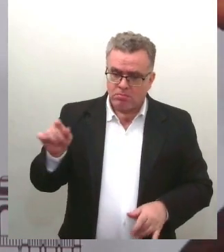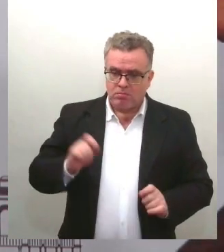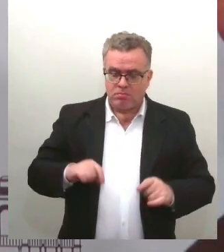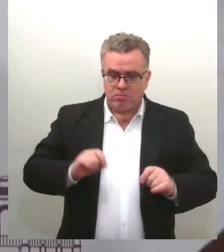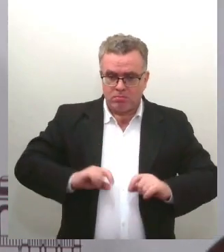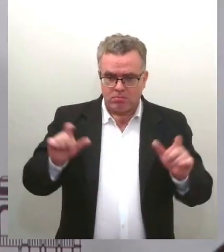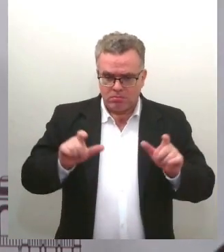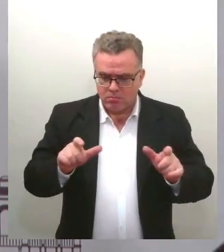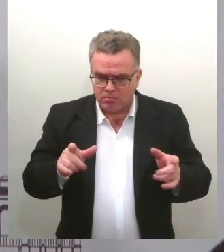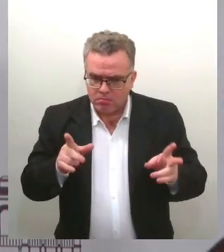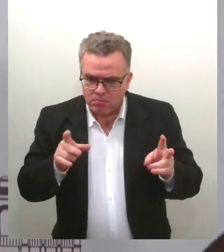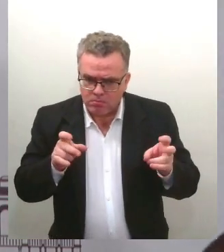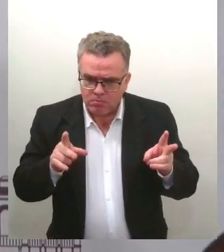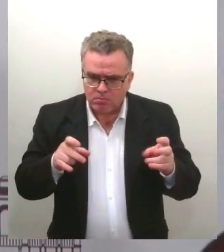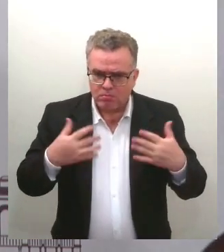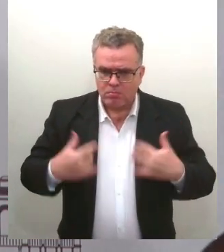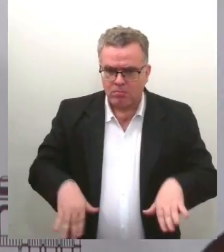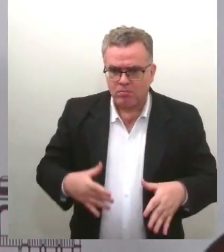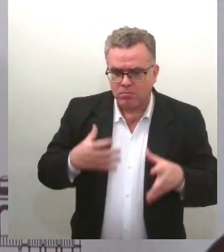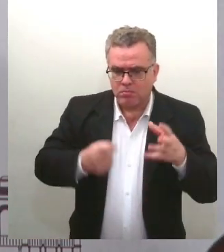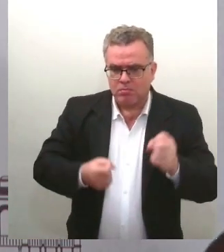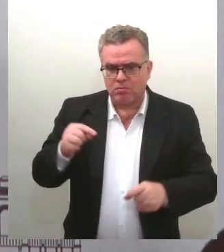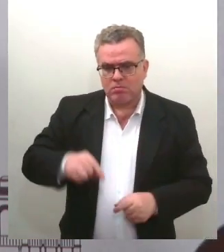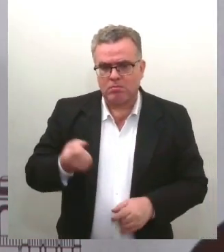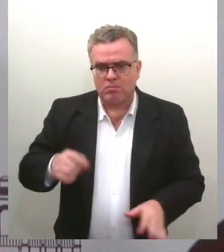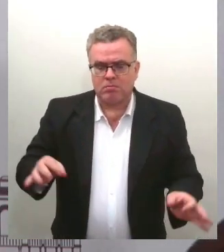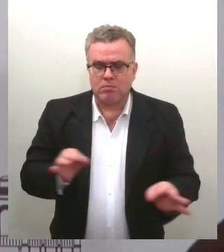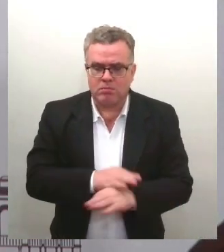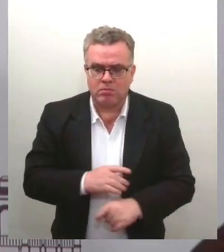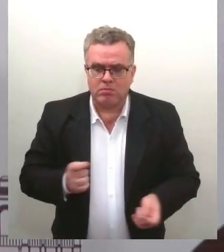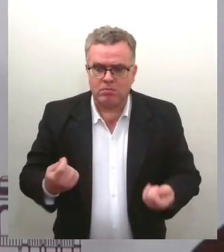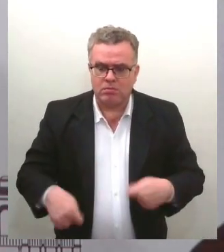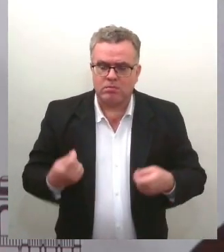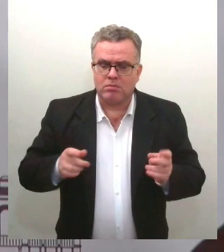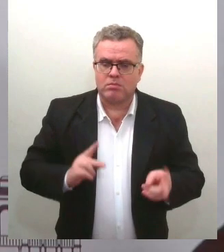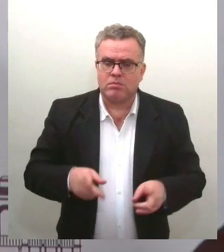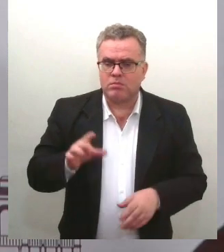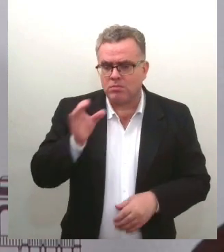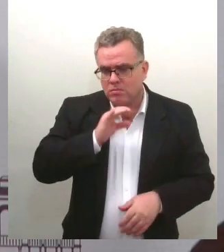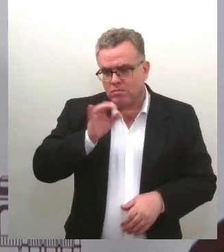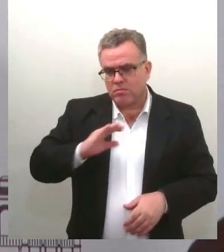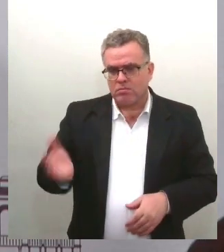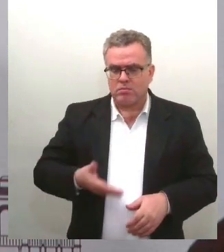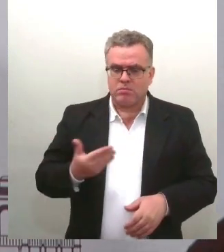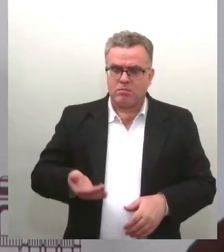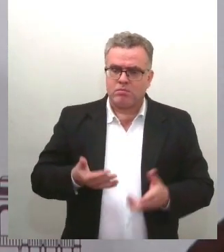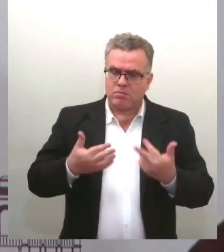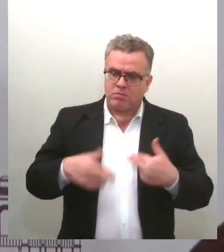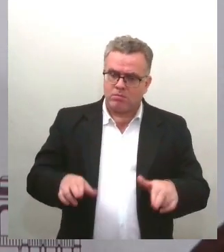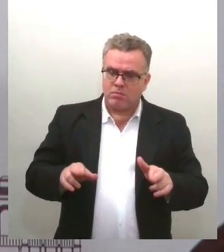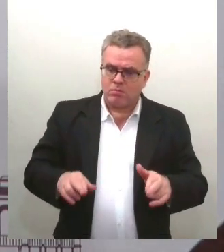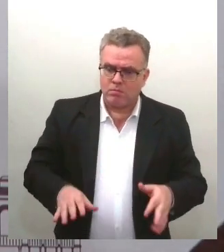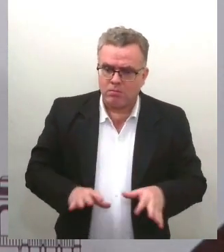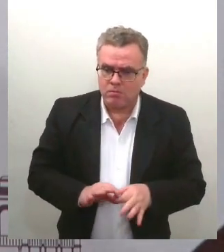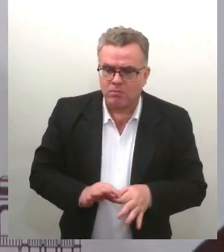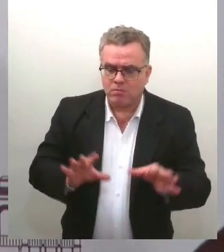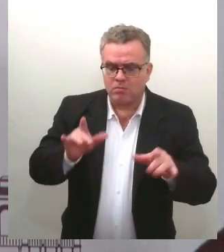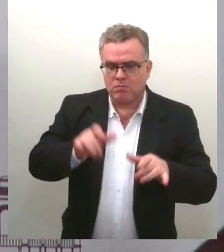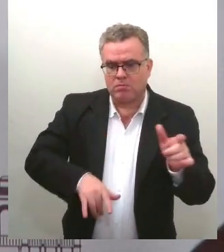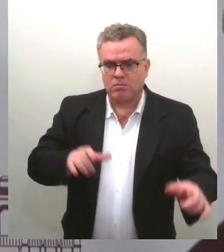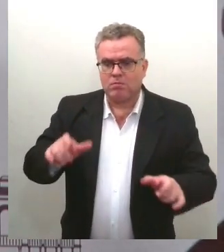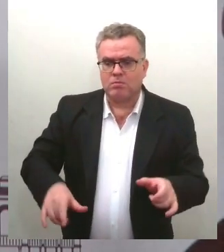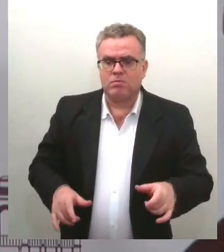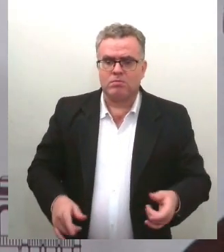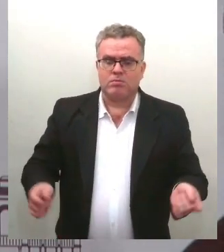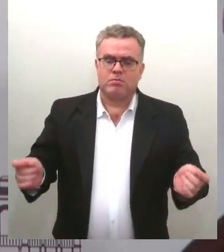Sergipe precisa de uma medida que seja protecionista, que deixe as pessoas com as condições de produzirem, né,